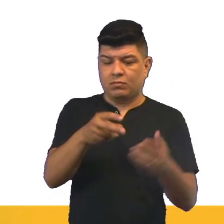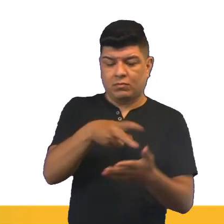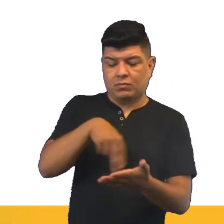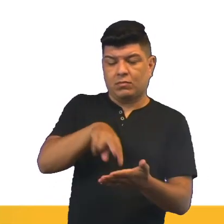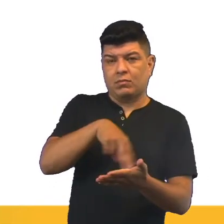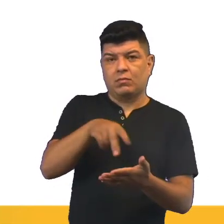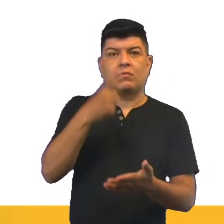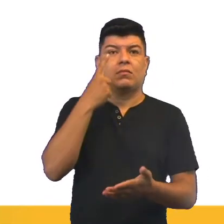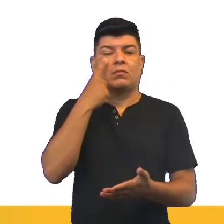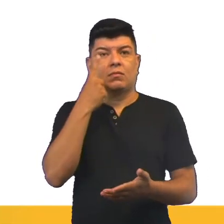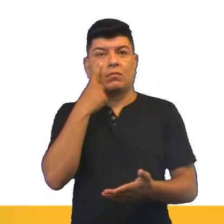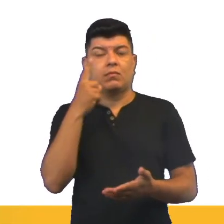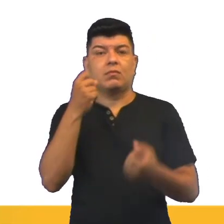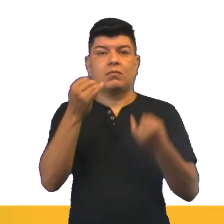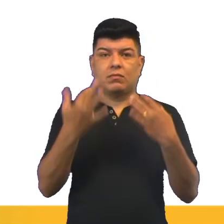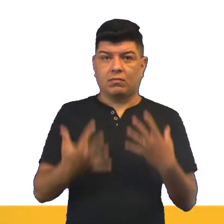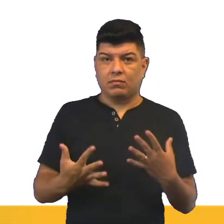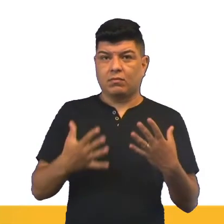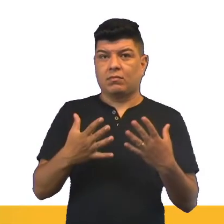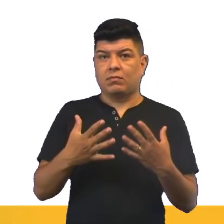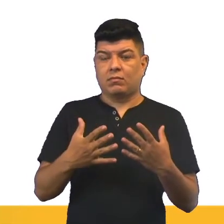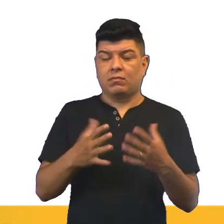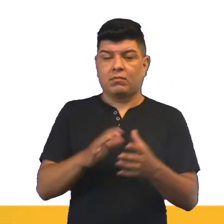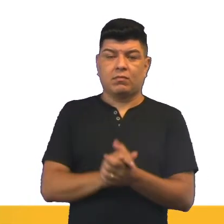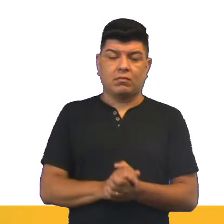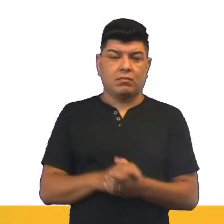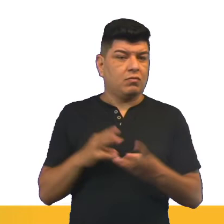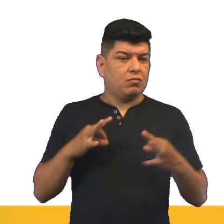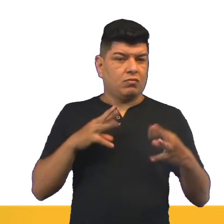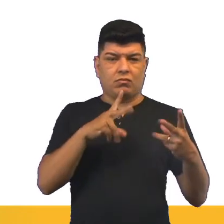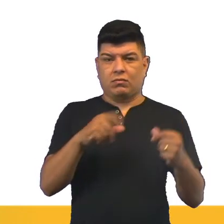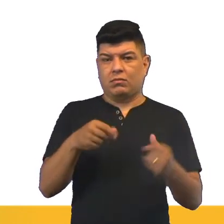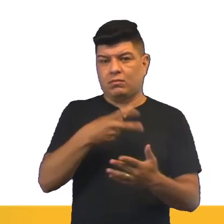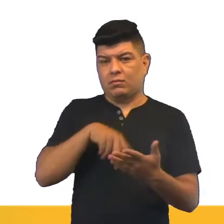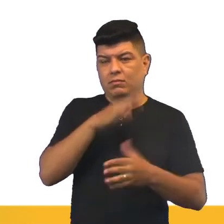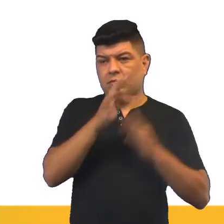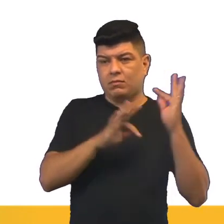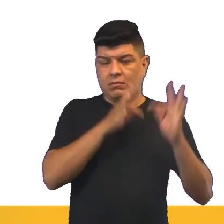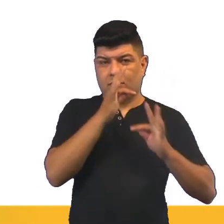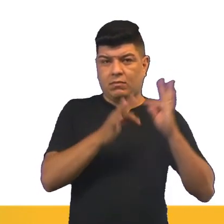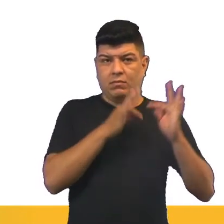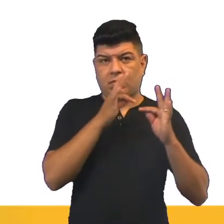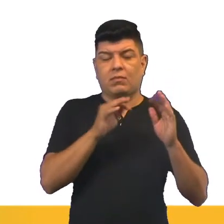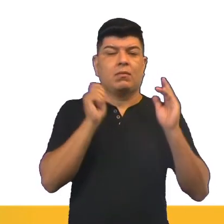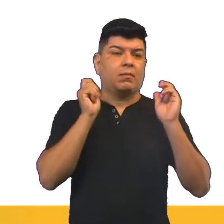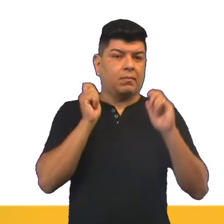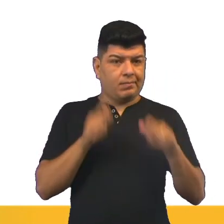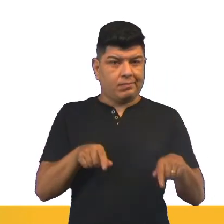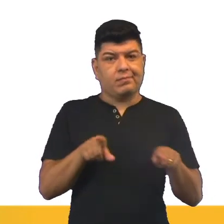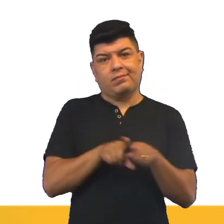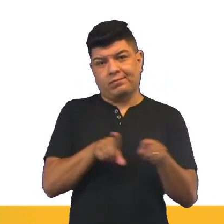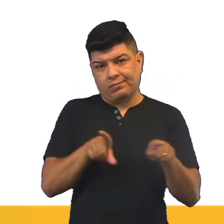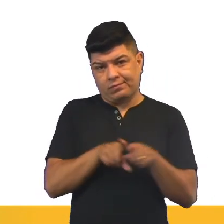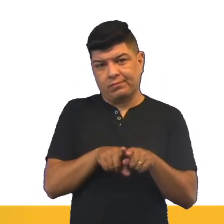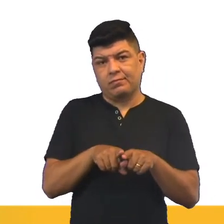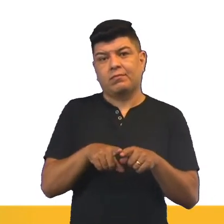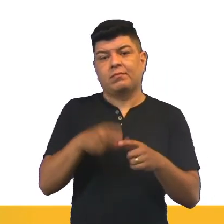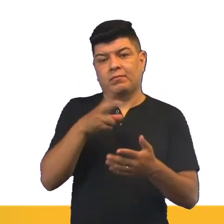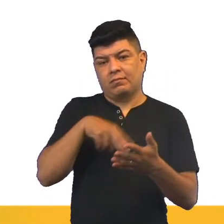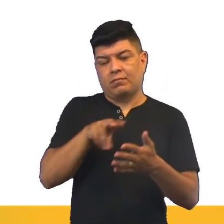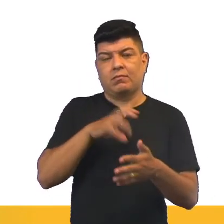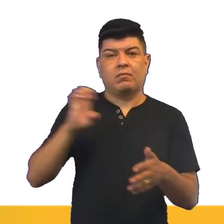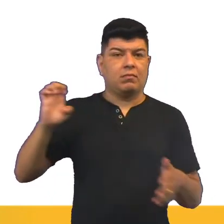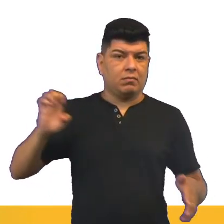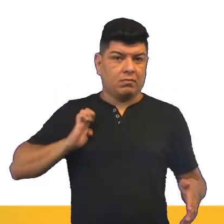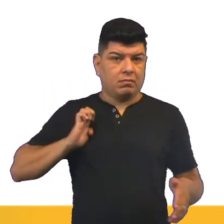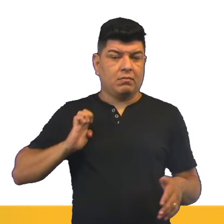as danças, olha só o que nós falamos ainda há pouco, todas as danças folclóricas podem ser consideradas